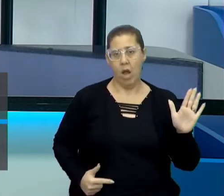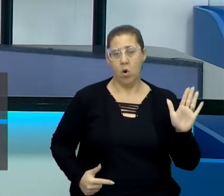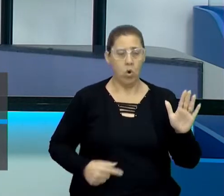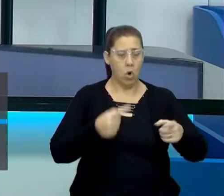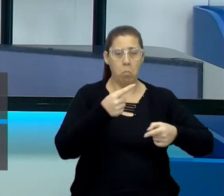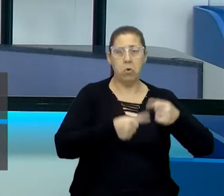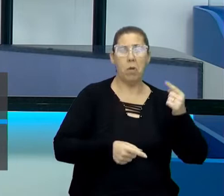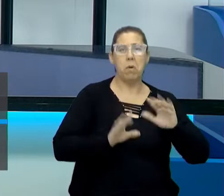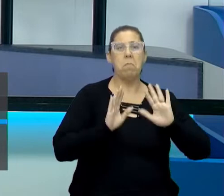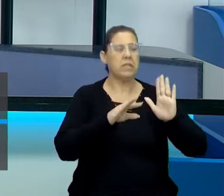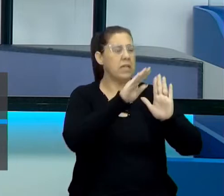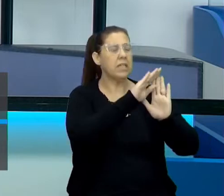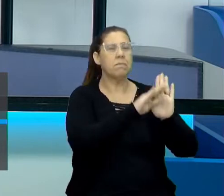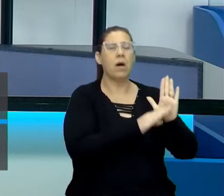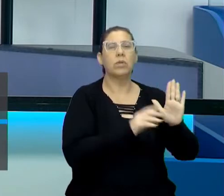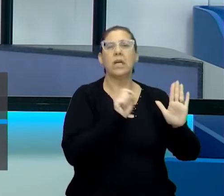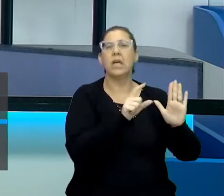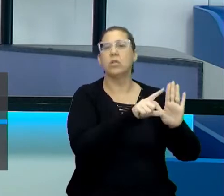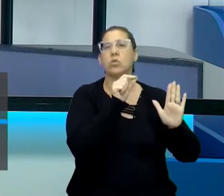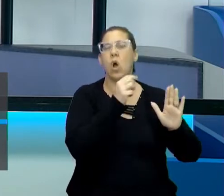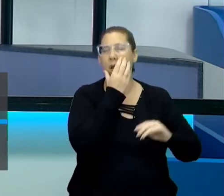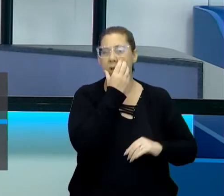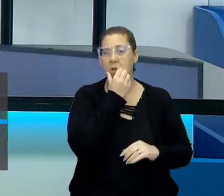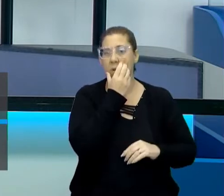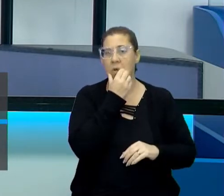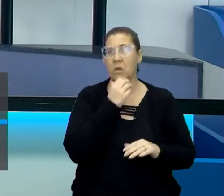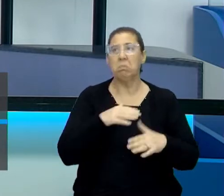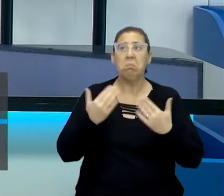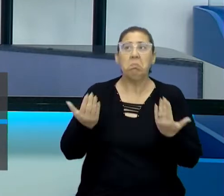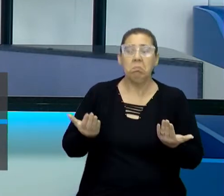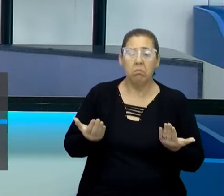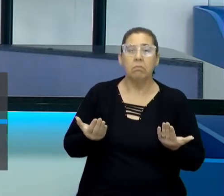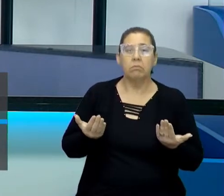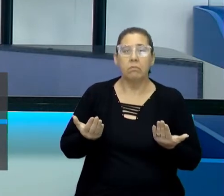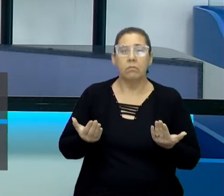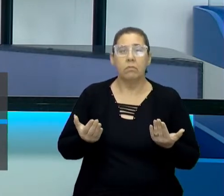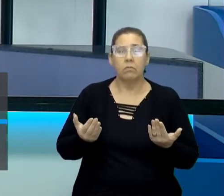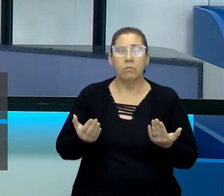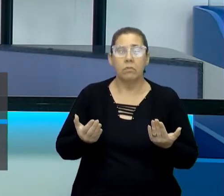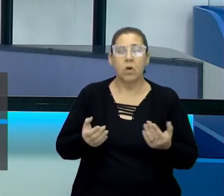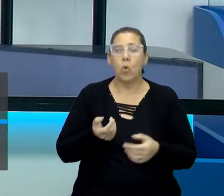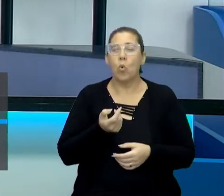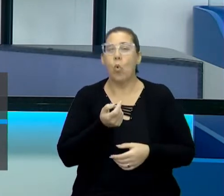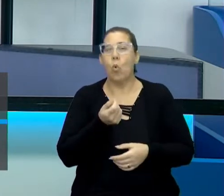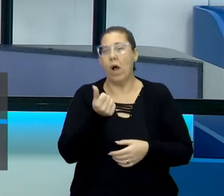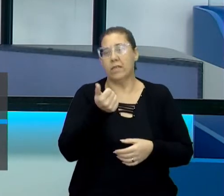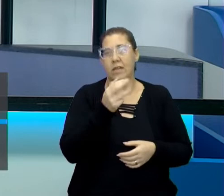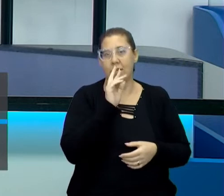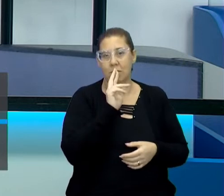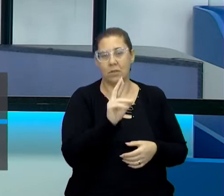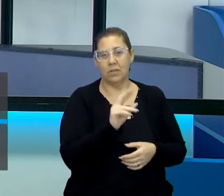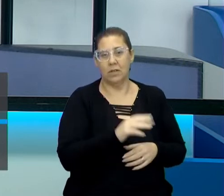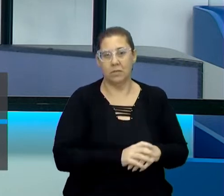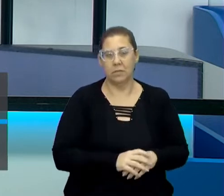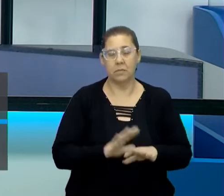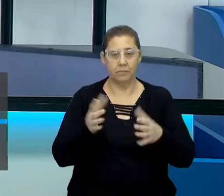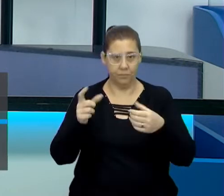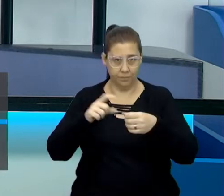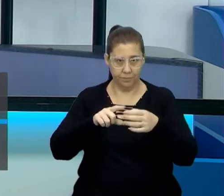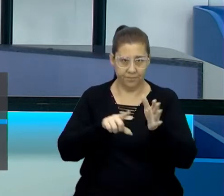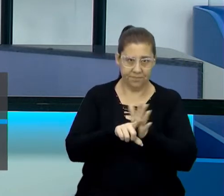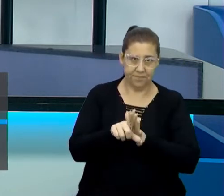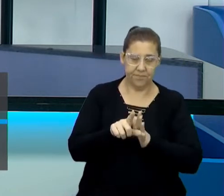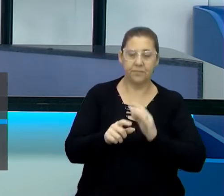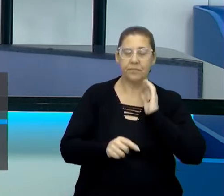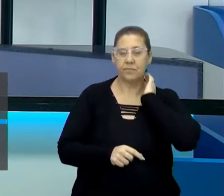tal. Mas e as pautas? Quem é que determina a sua pergunta que ficou ali meio que quase respondida, né, que a gente falou? Mas voltando para a sua